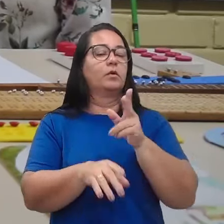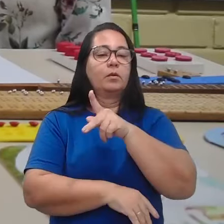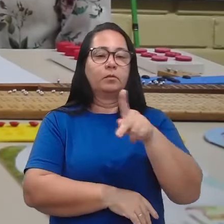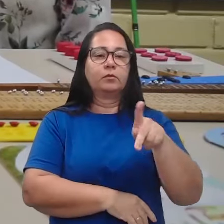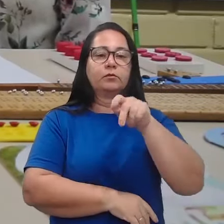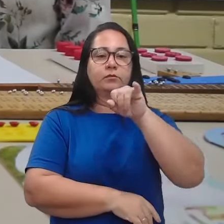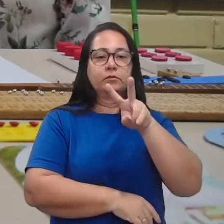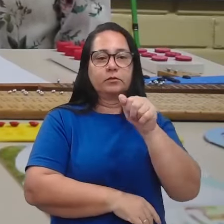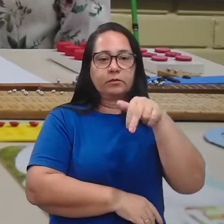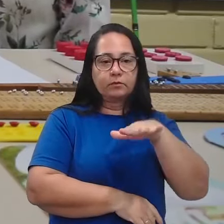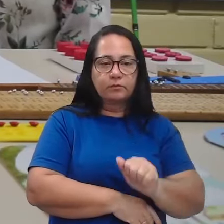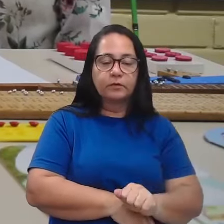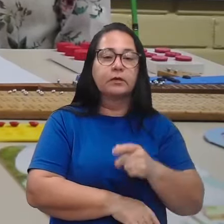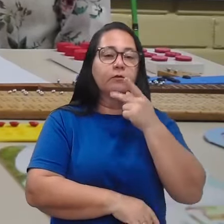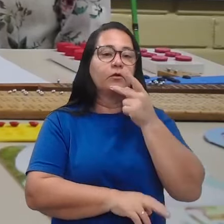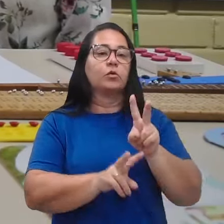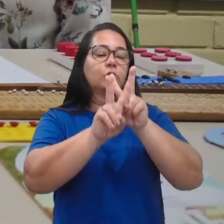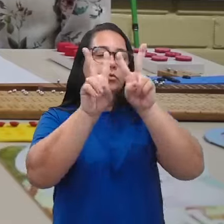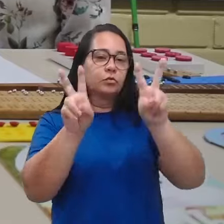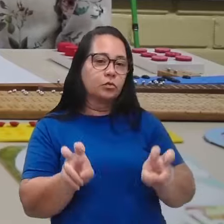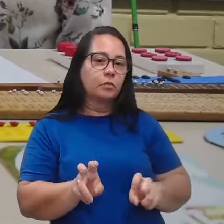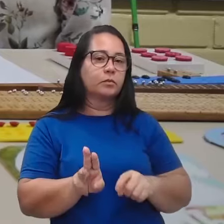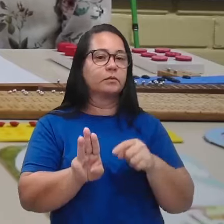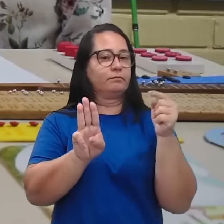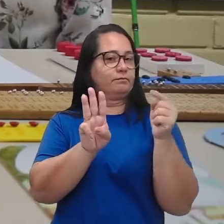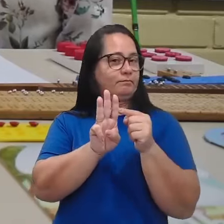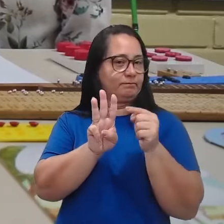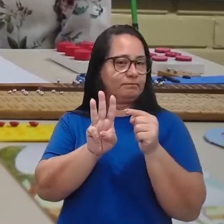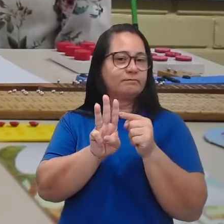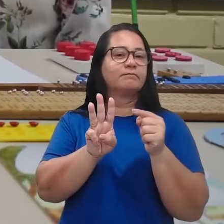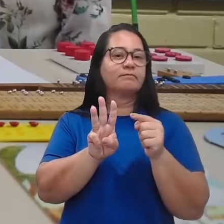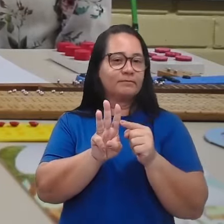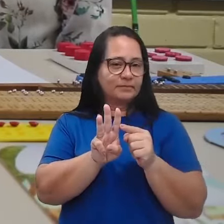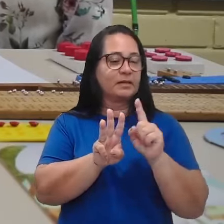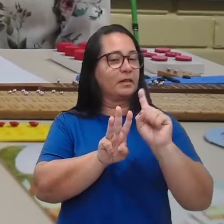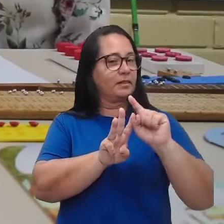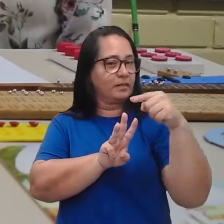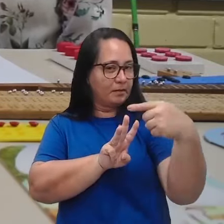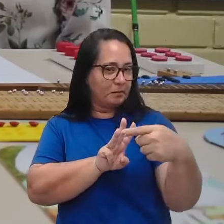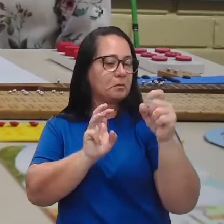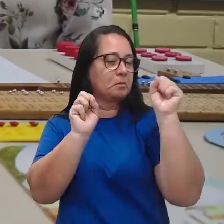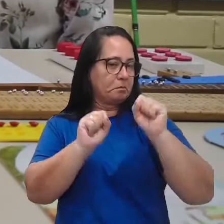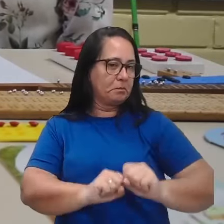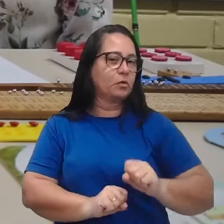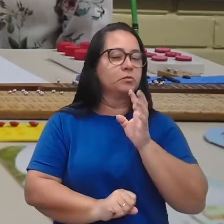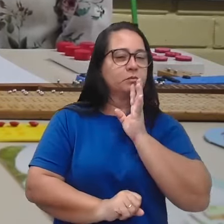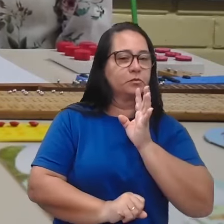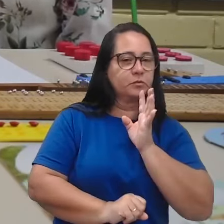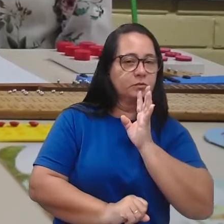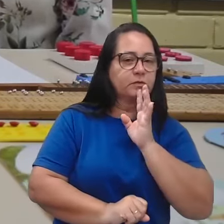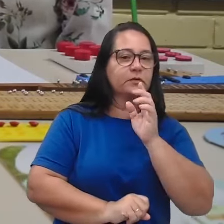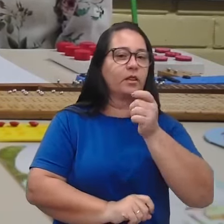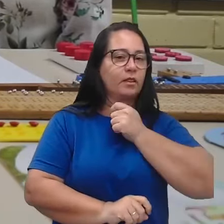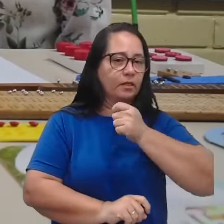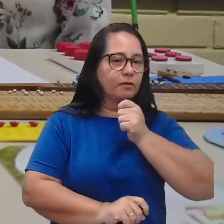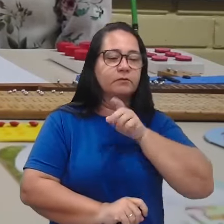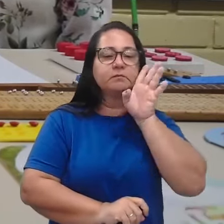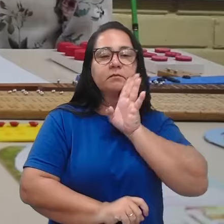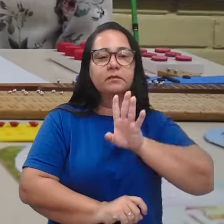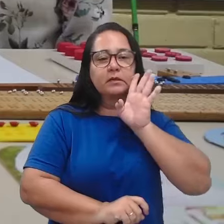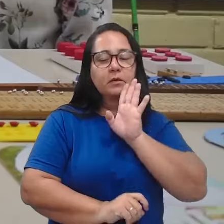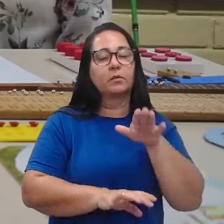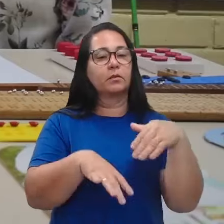está falando um pouquinho sobre a nossa entrevistada da unidade 3. Quando você chegar lá, você vai poder conferir essa entrevista que também foi muito legal. Bem, você está observando,